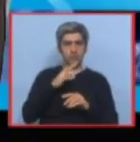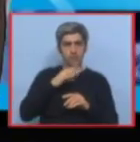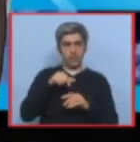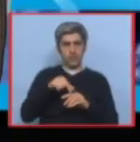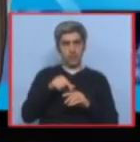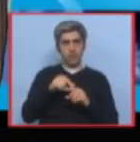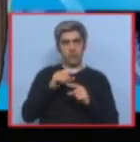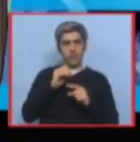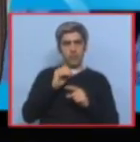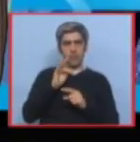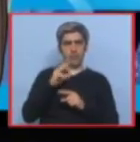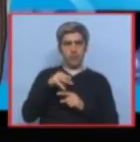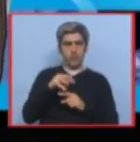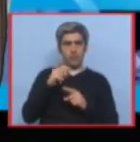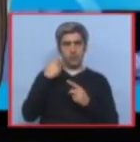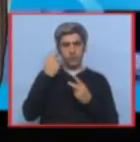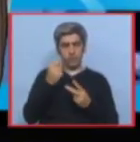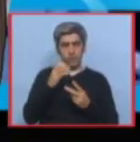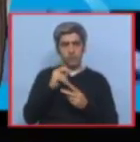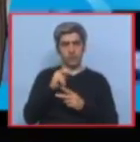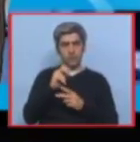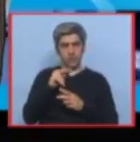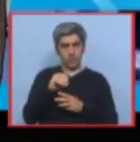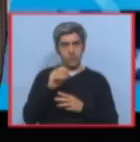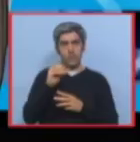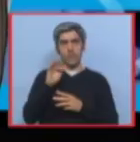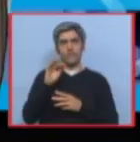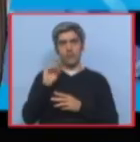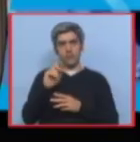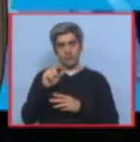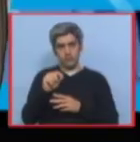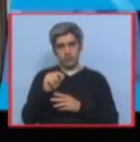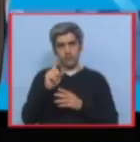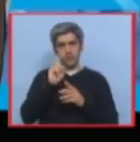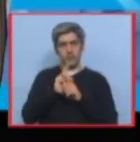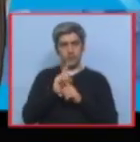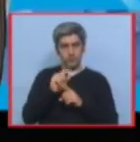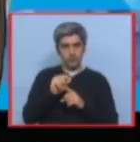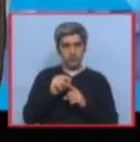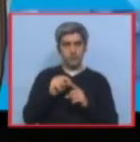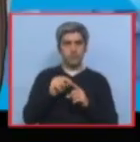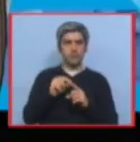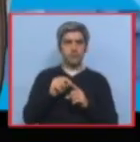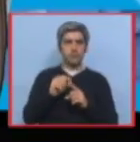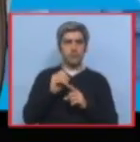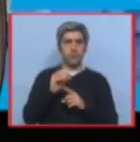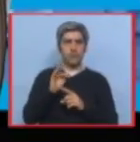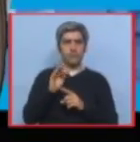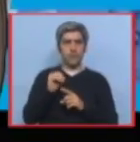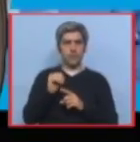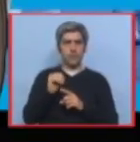inclui OFM, Capuchinhos, Conventuais e OFS também, e com as irmãs também, portanto,